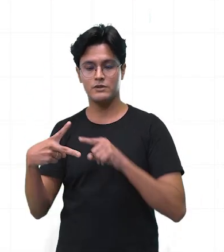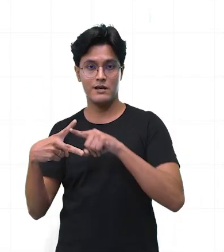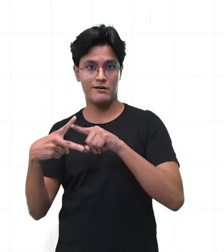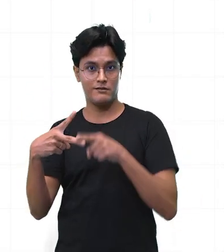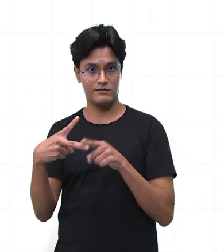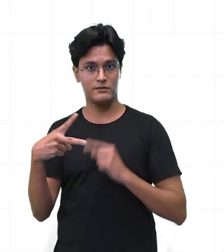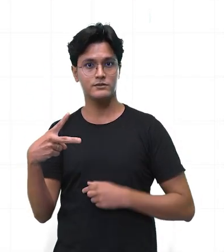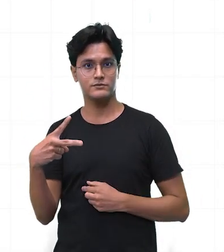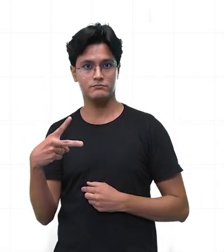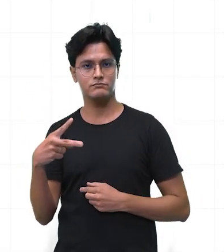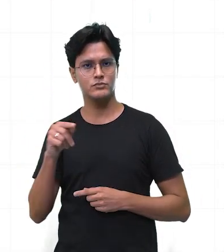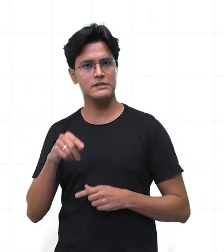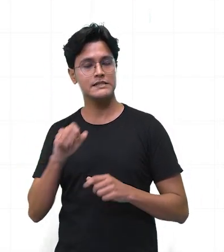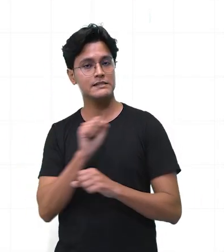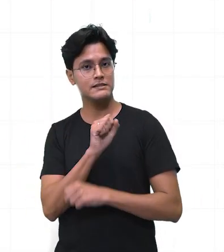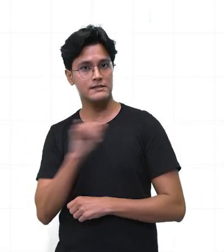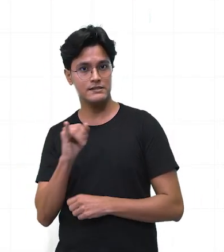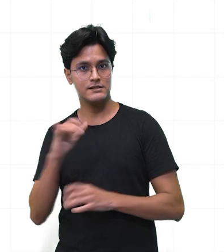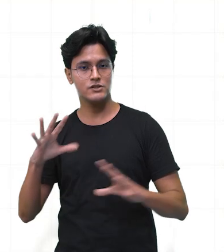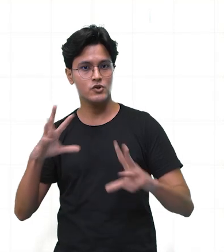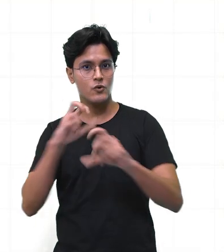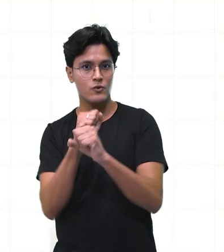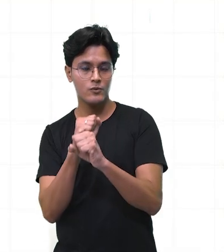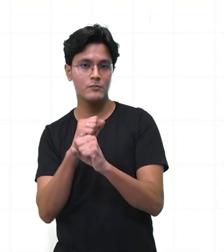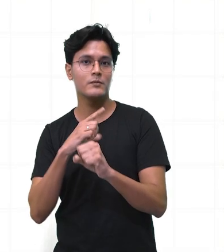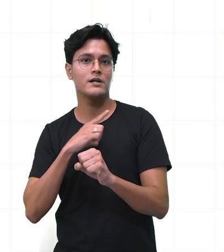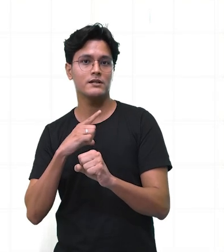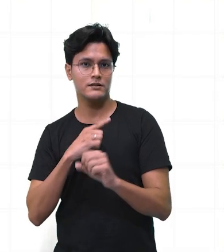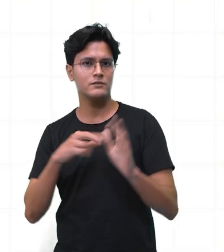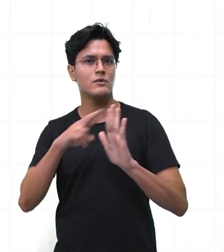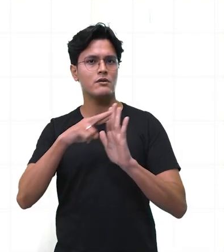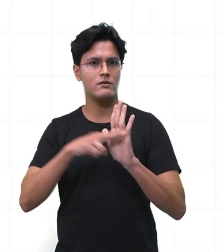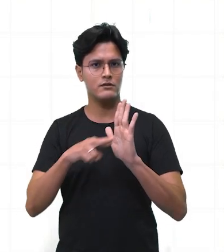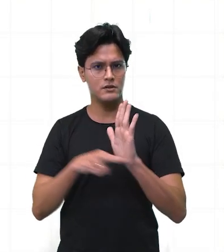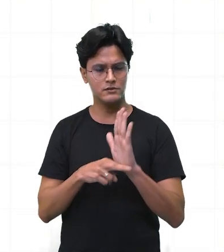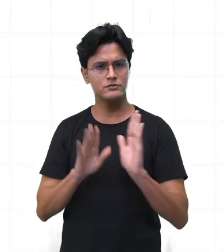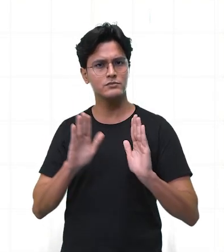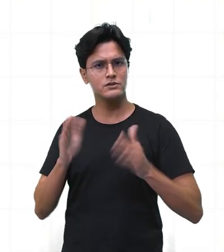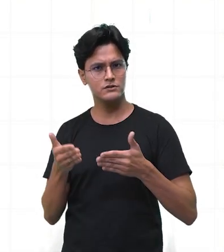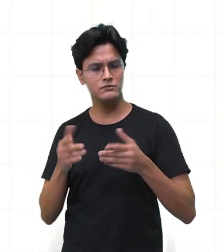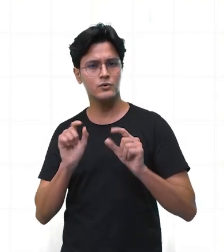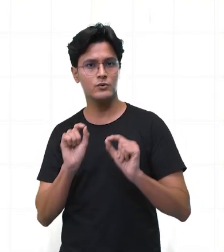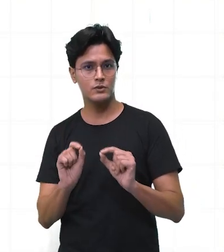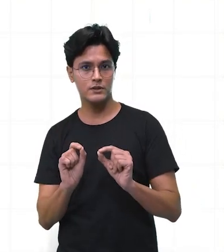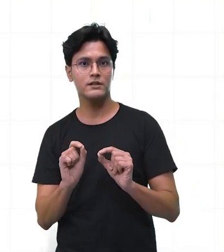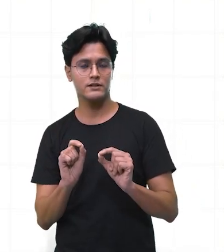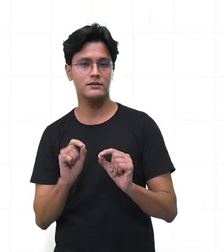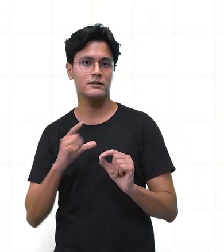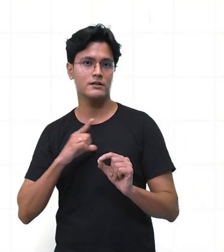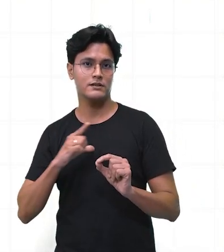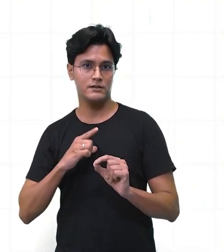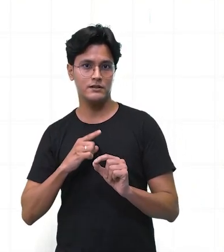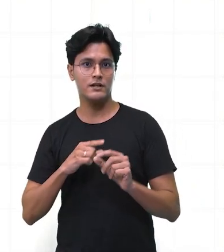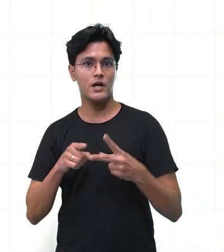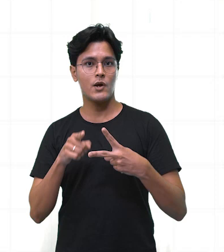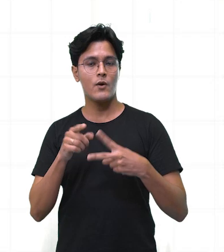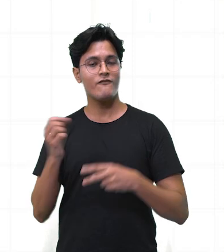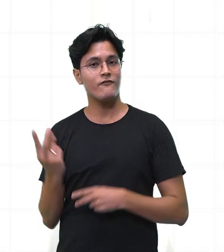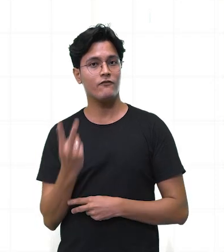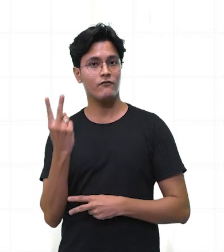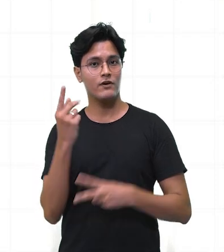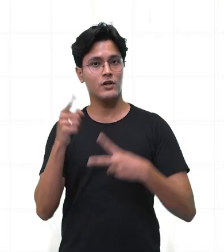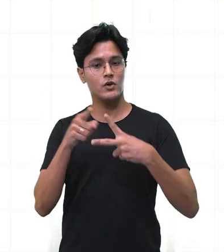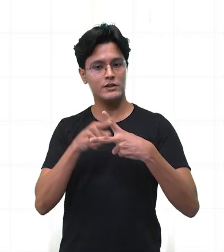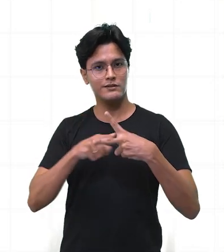diz assim, a soma desses ângulos tem uma regra especial. Sempre soma um certo número de graus, dependendo de